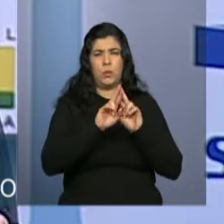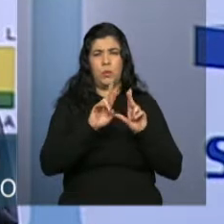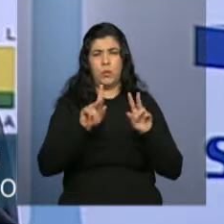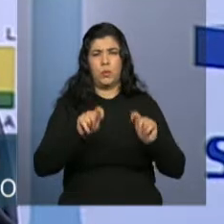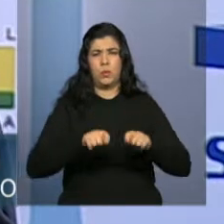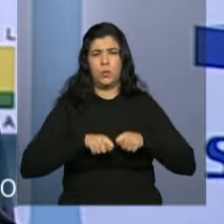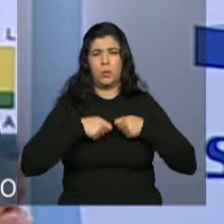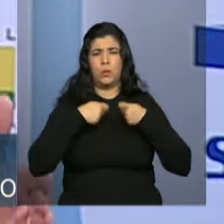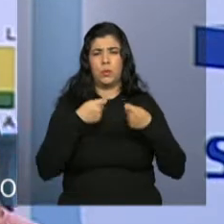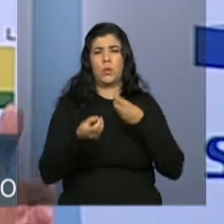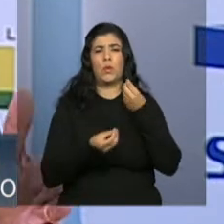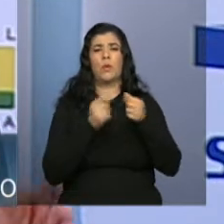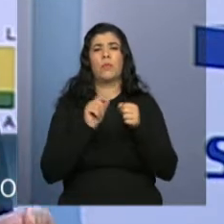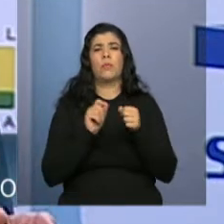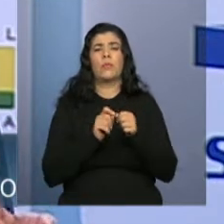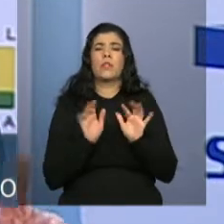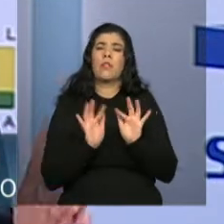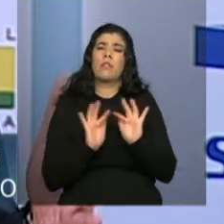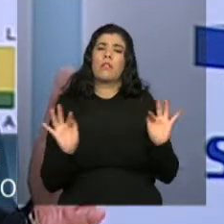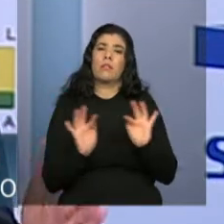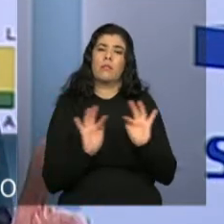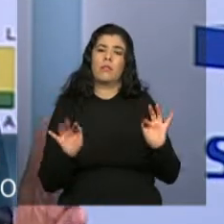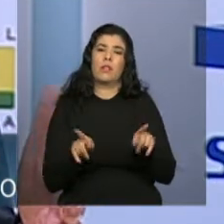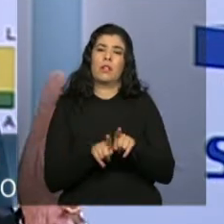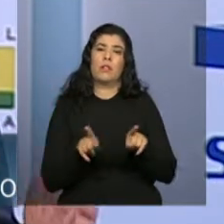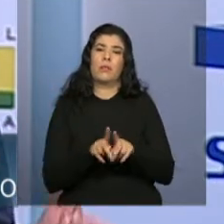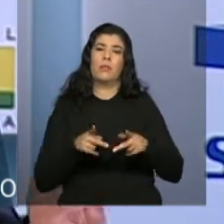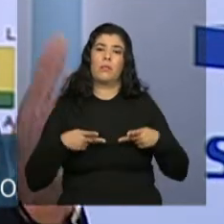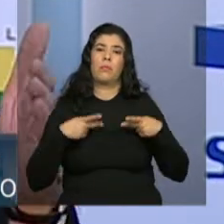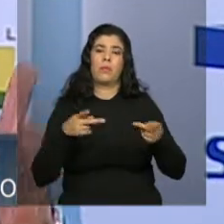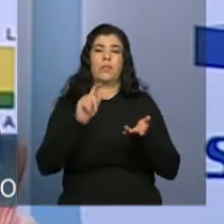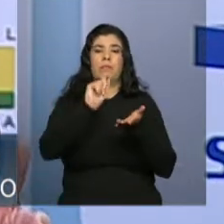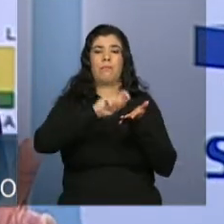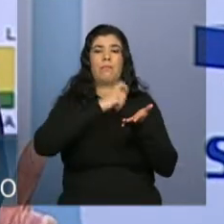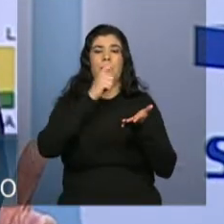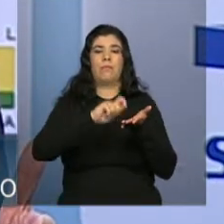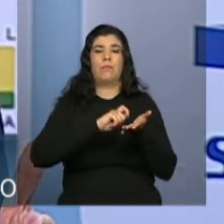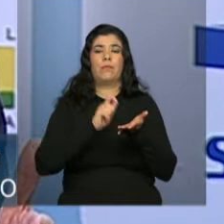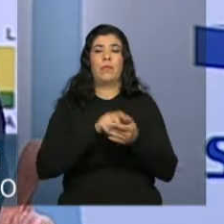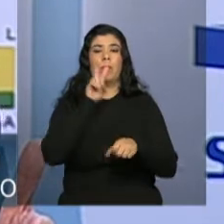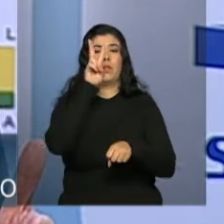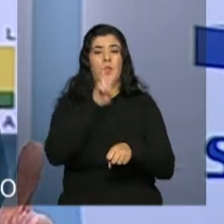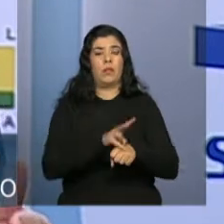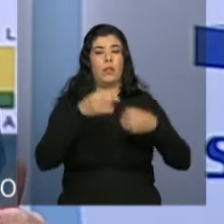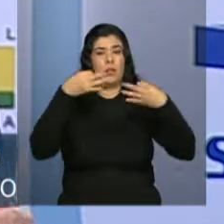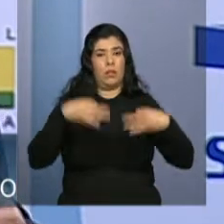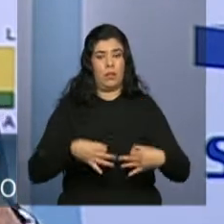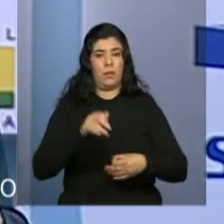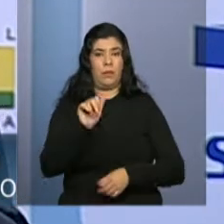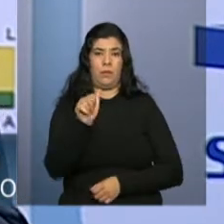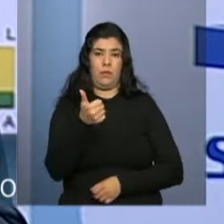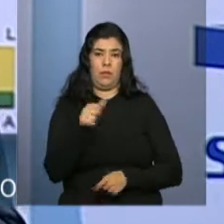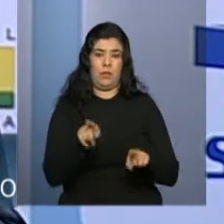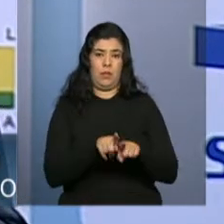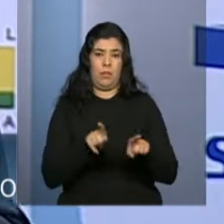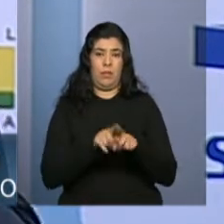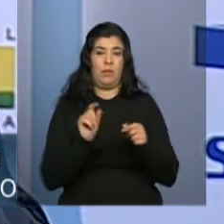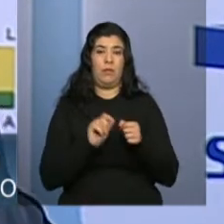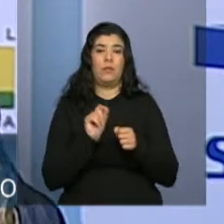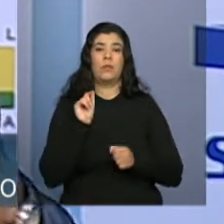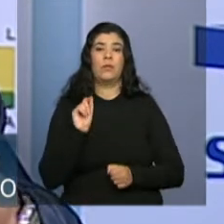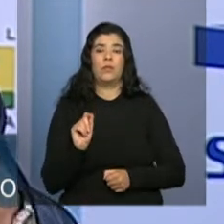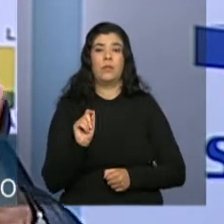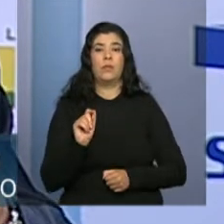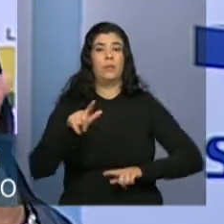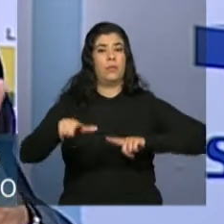nossos nos entende simplificar né os processos de registro mantendo a garantia da qualidade mas fazendo com